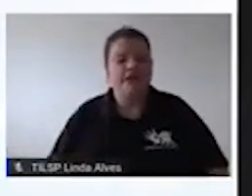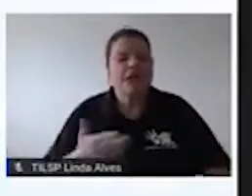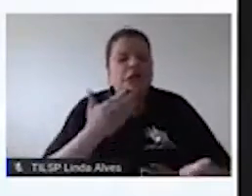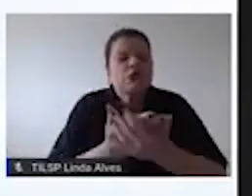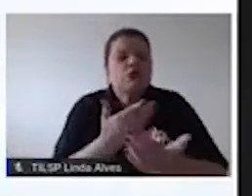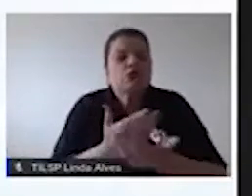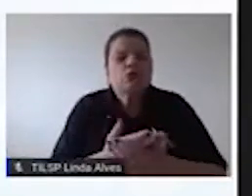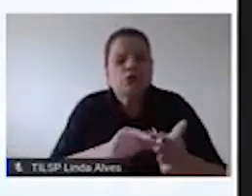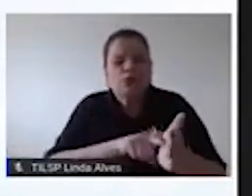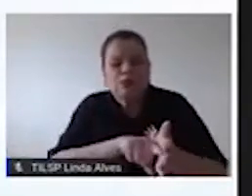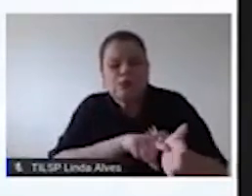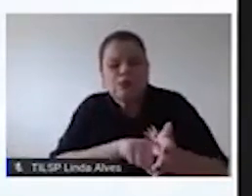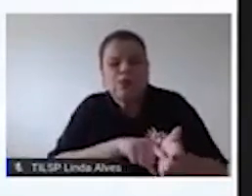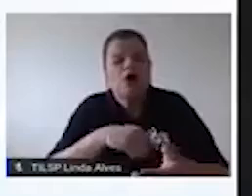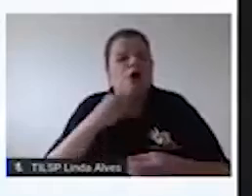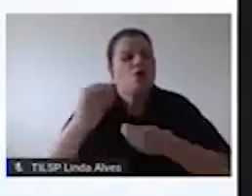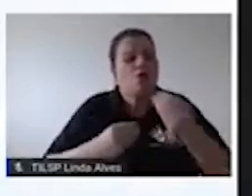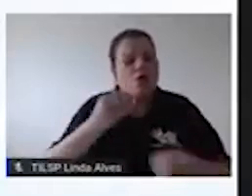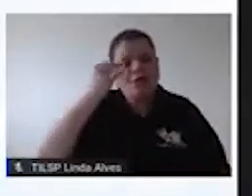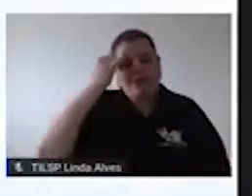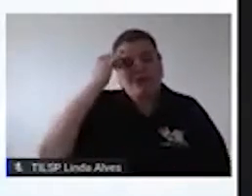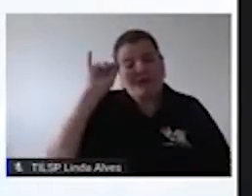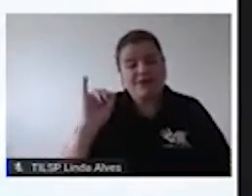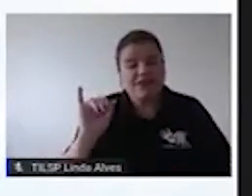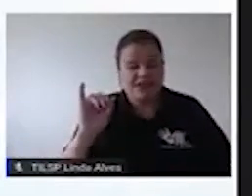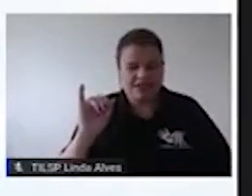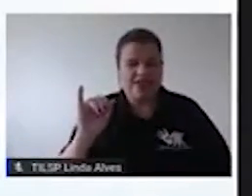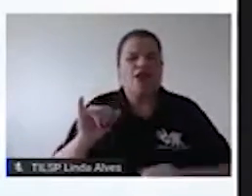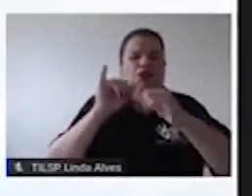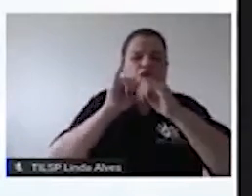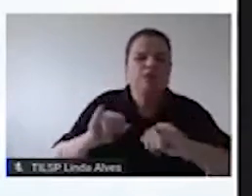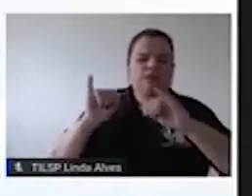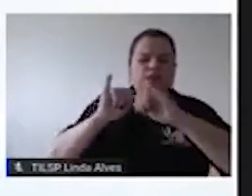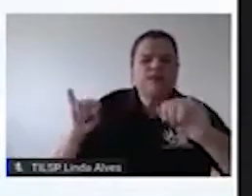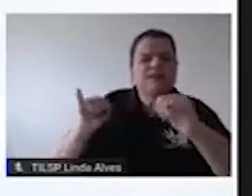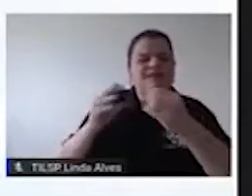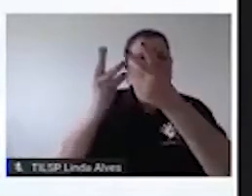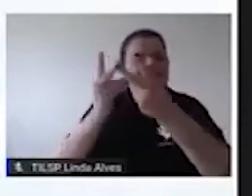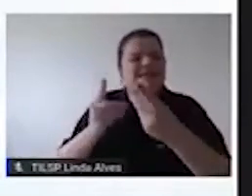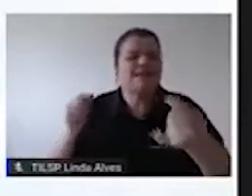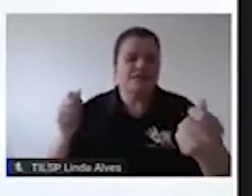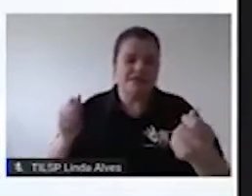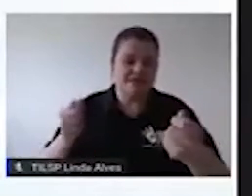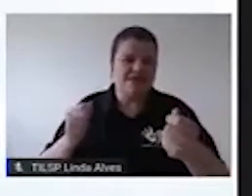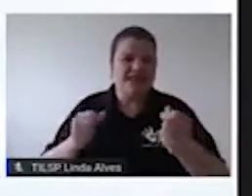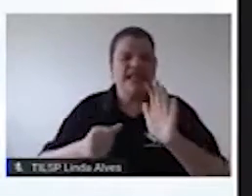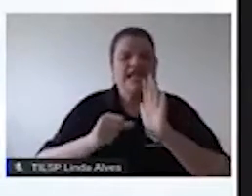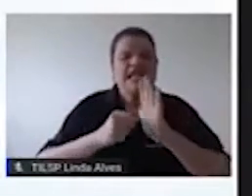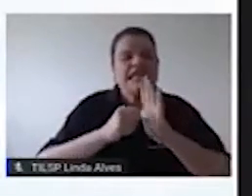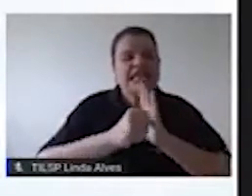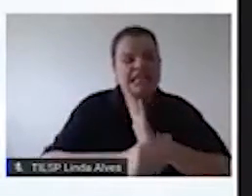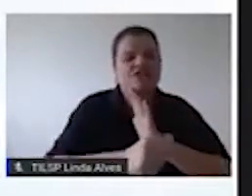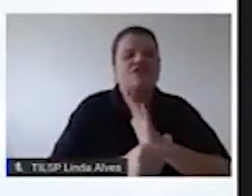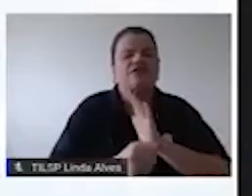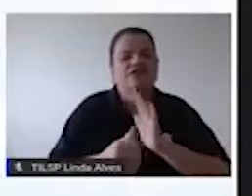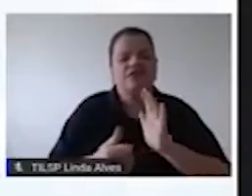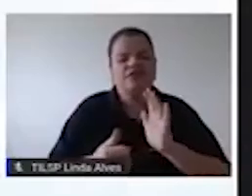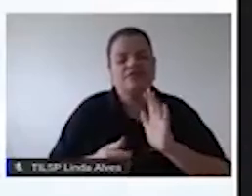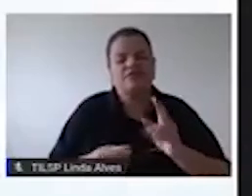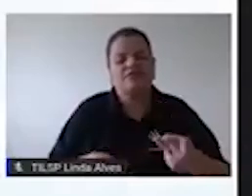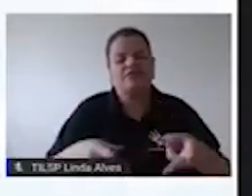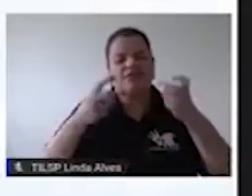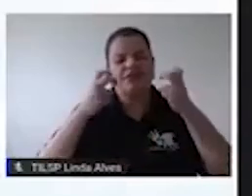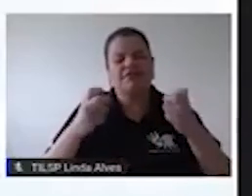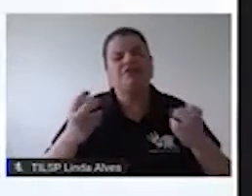caso, medidas de prevenção, campanhas de sensibilização, identificação né,